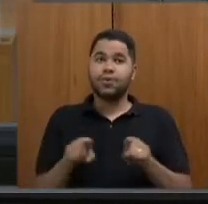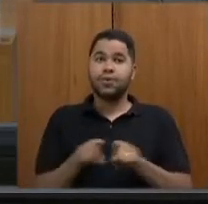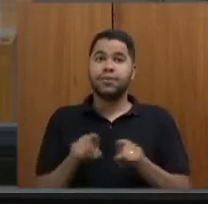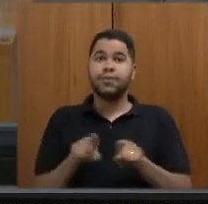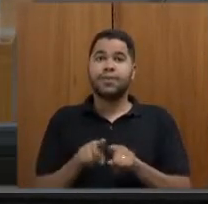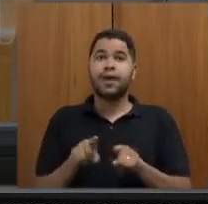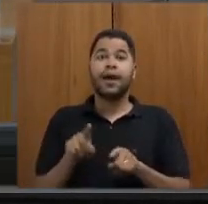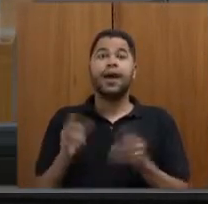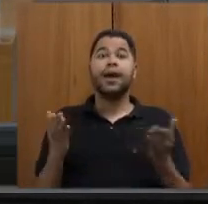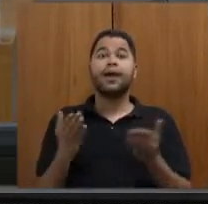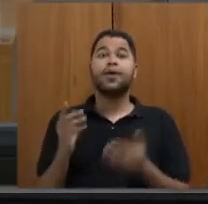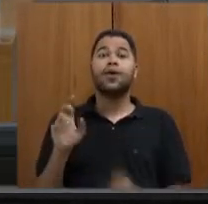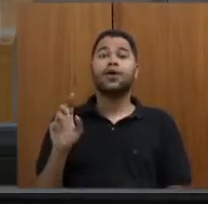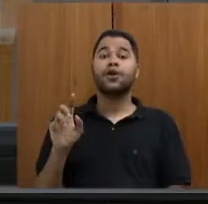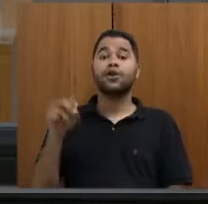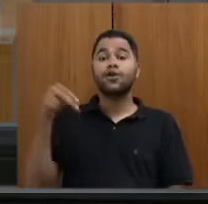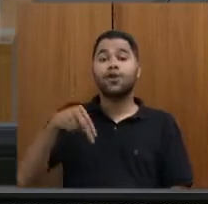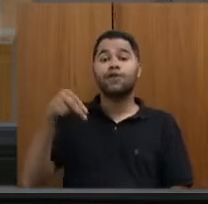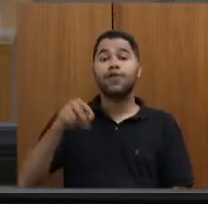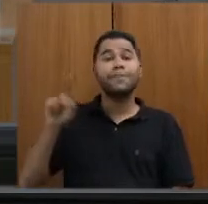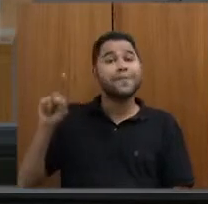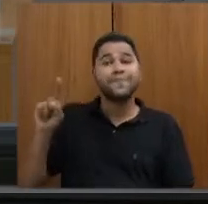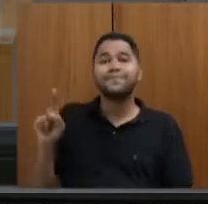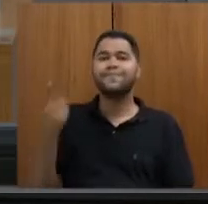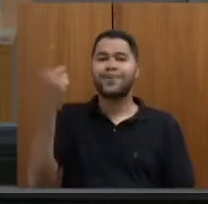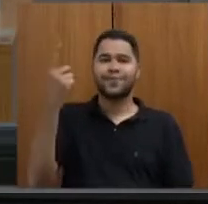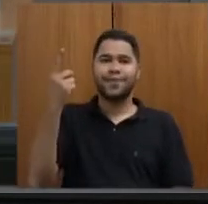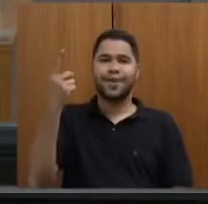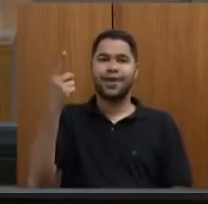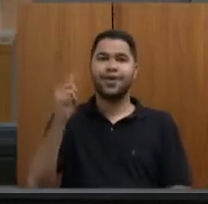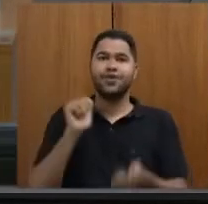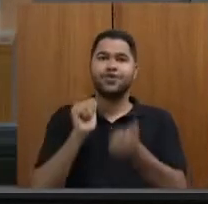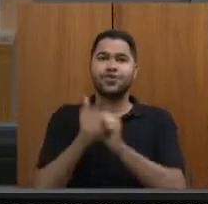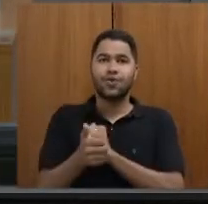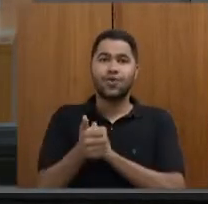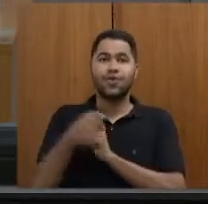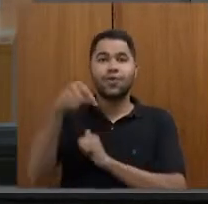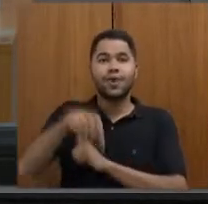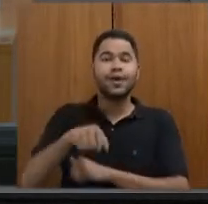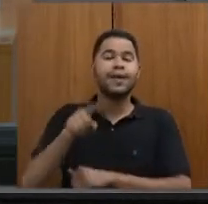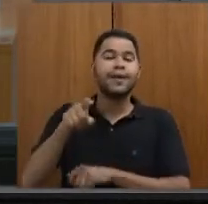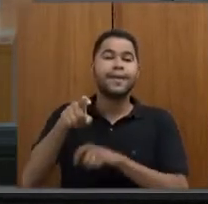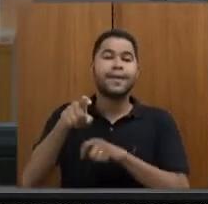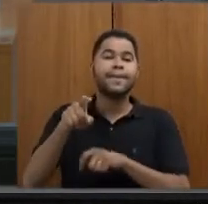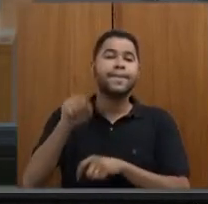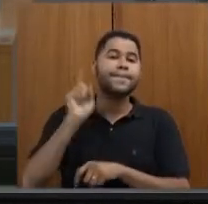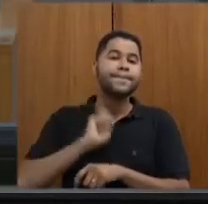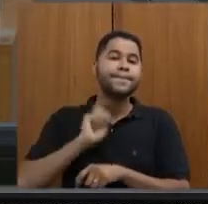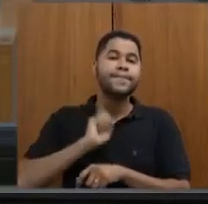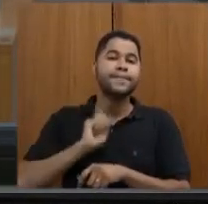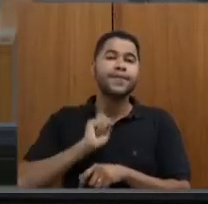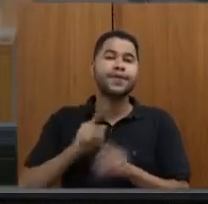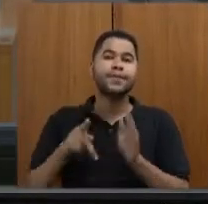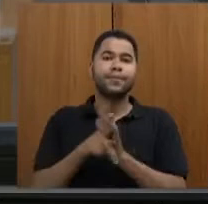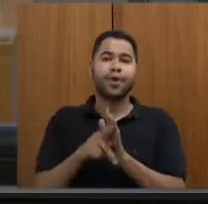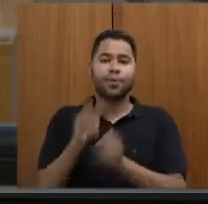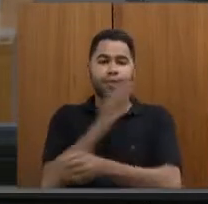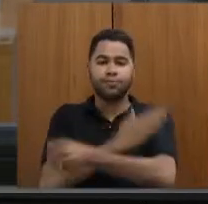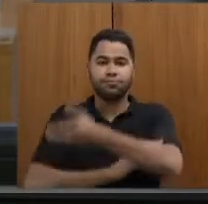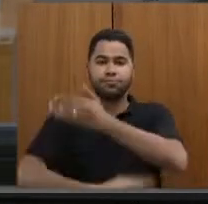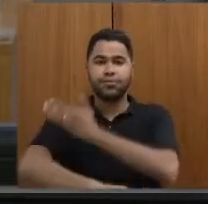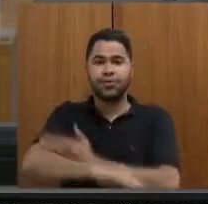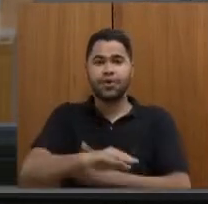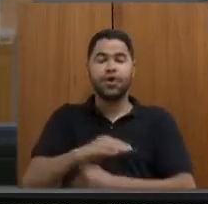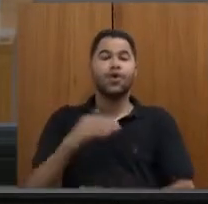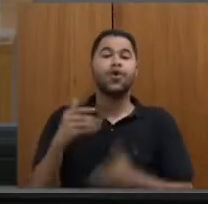primeira, vamos ter agora em novembro, a primeiros Jogos de Interior de Minas Paralímpico, que vai acontecer em